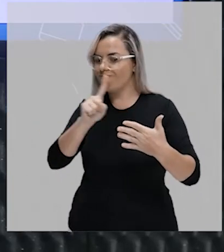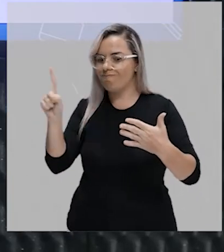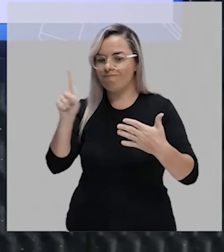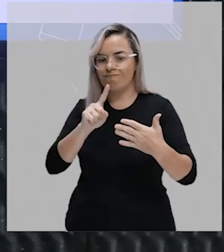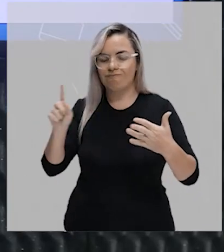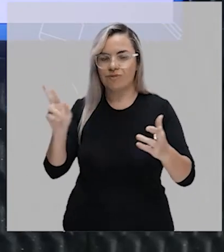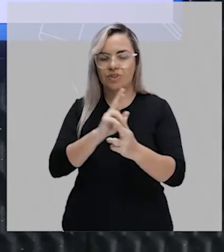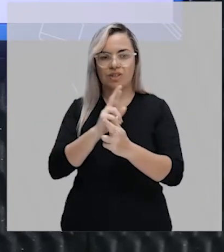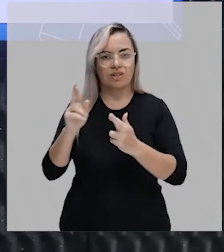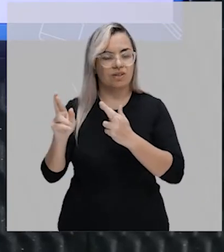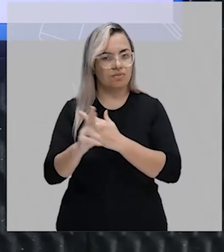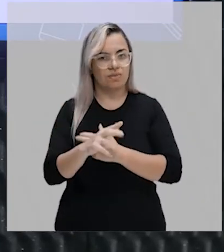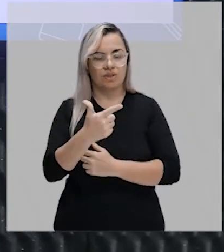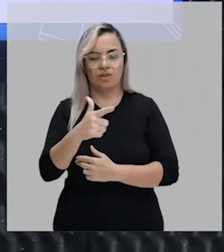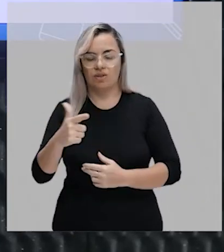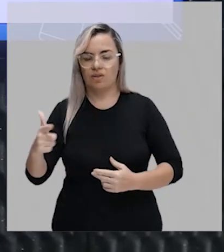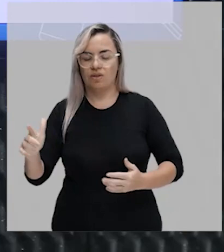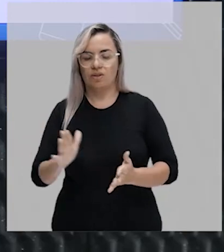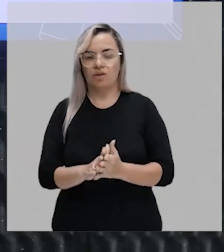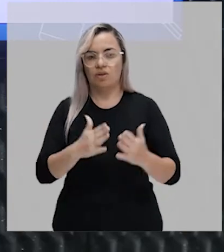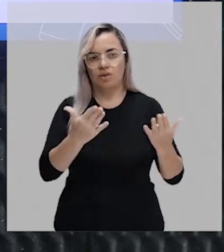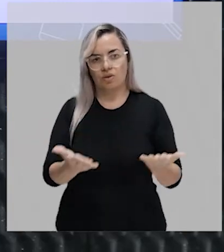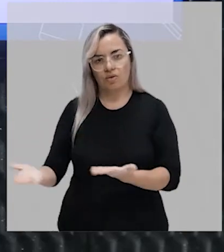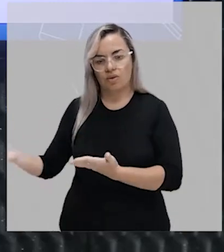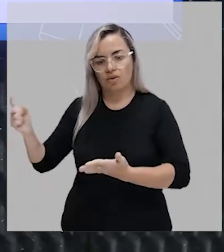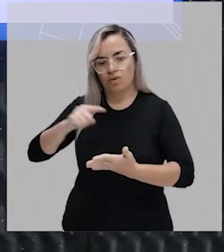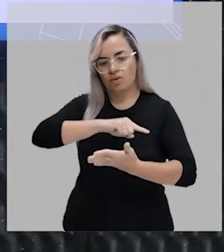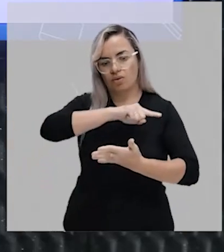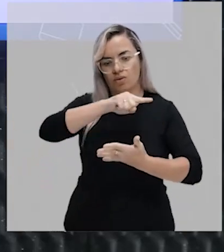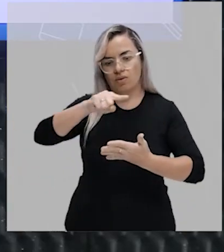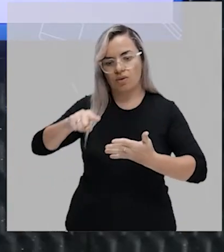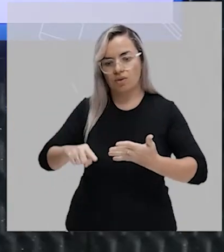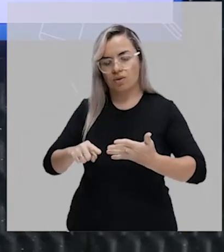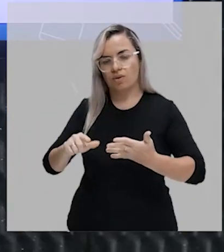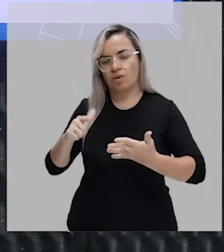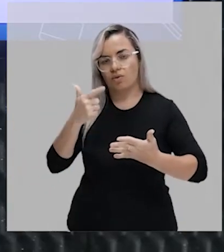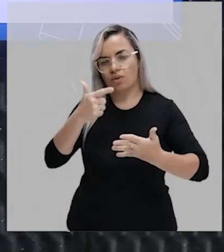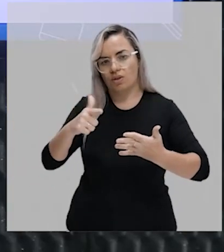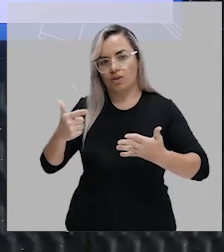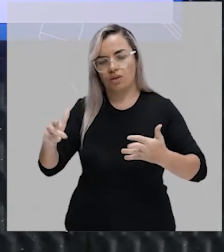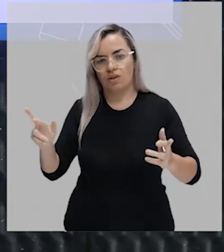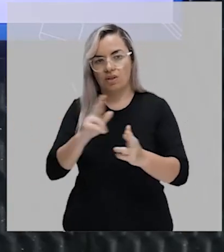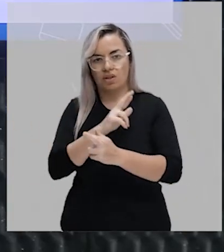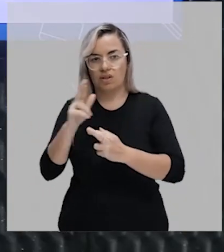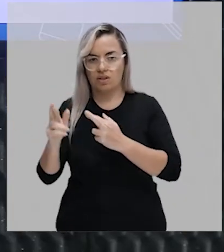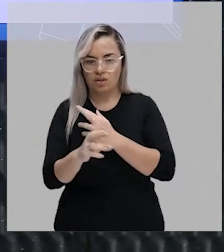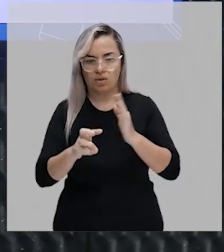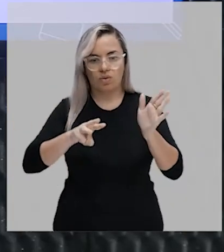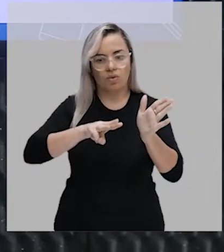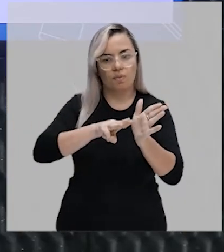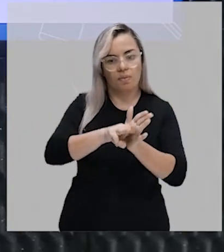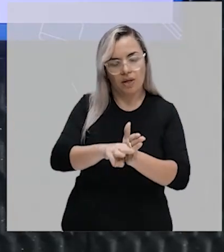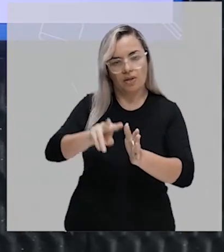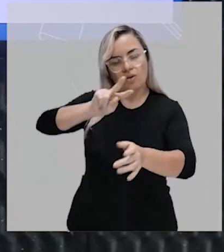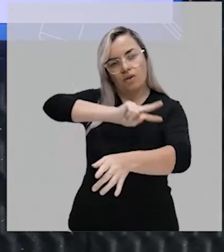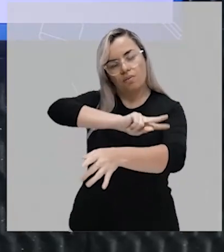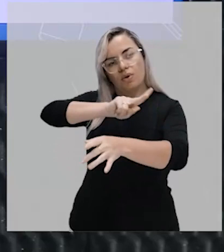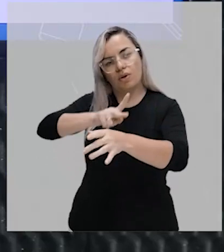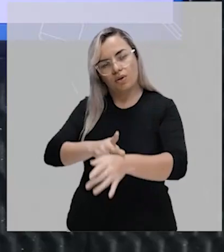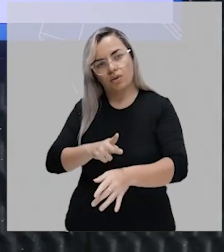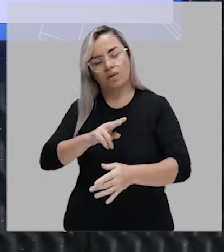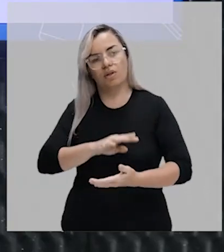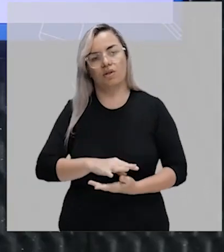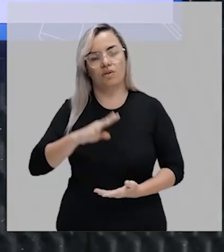corresponde a uma delas. Ou seja, quais dessas opções aqui não correspondem ao método científico, ok? Então,